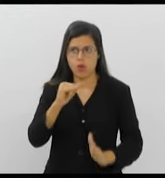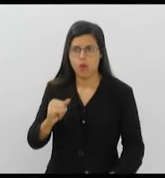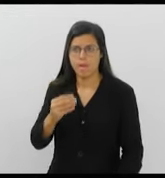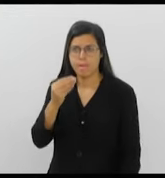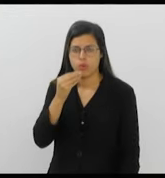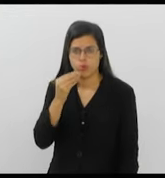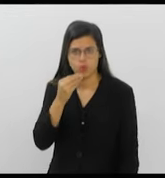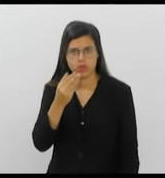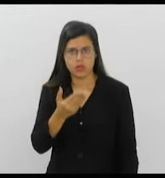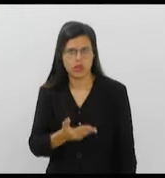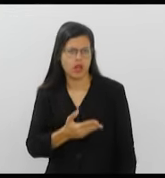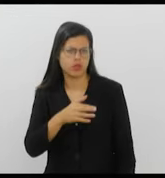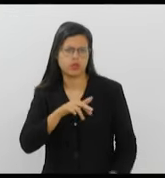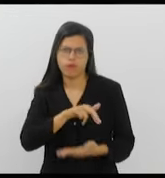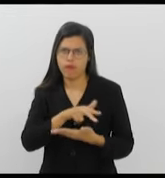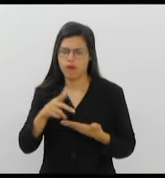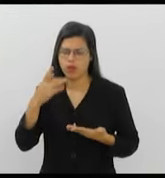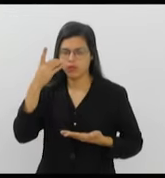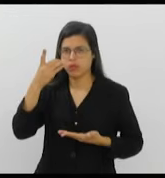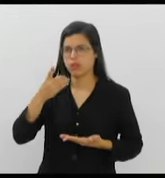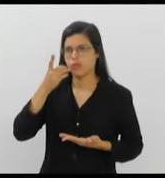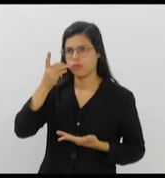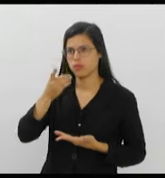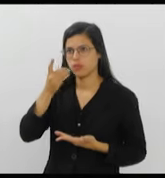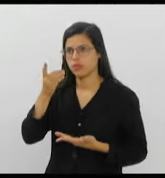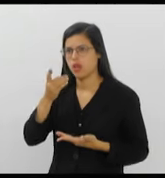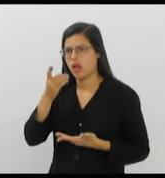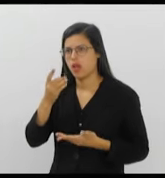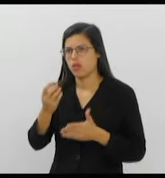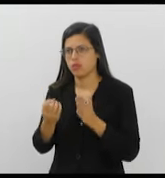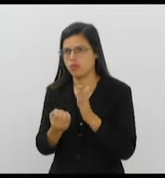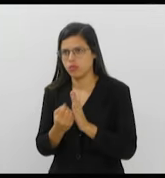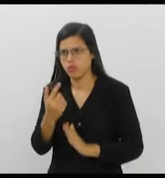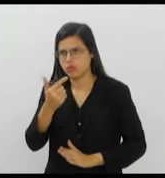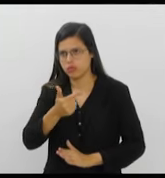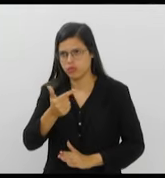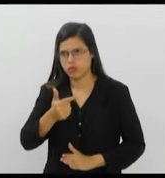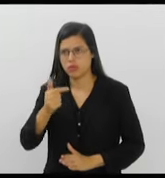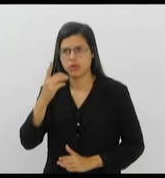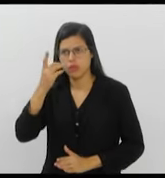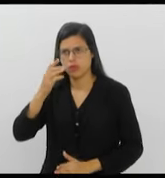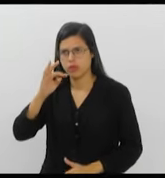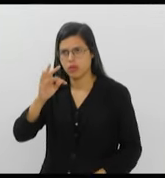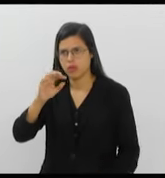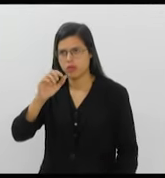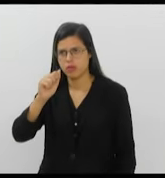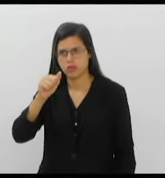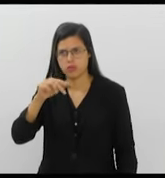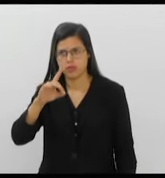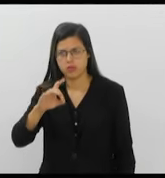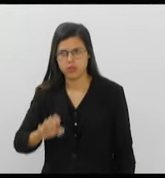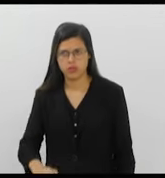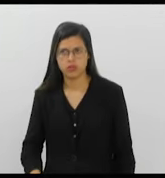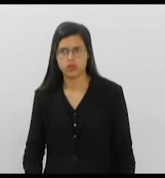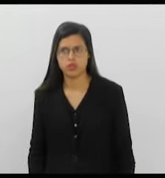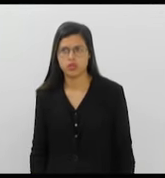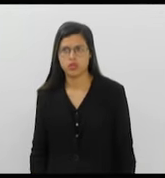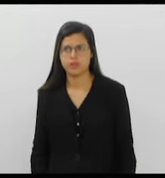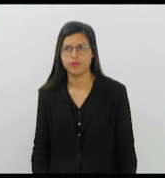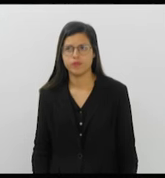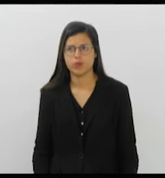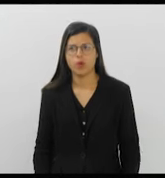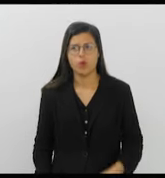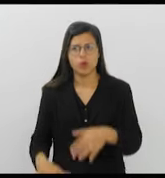oportunidade, diversos parlamentares foram coautores. O deputado Tante foi um deles. Bom, quando o